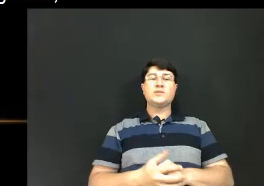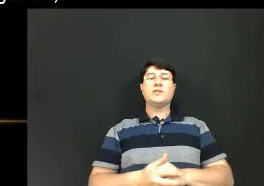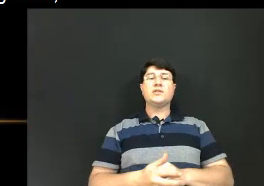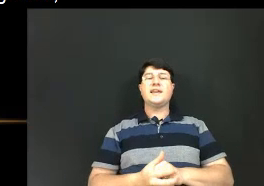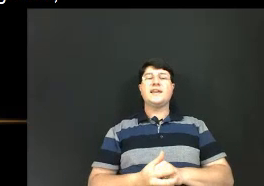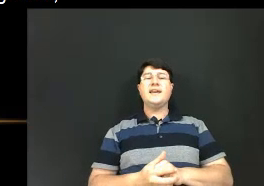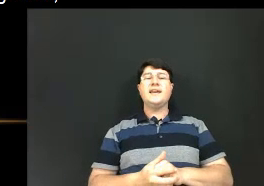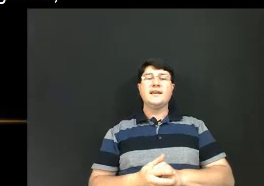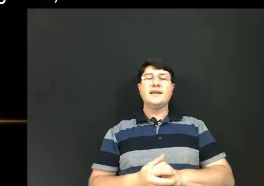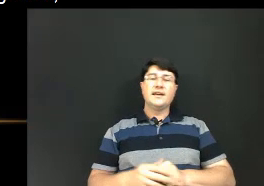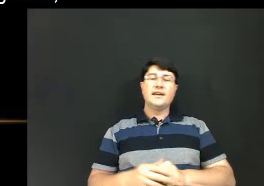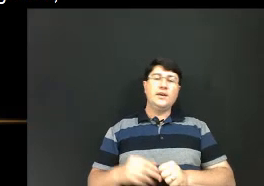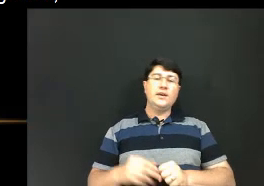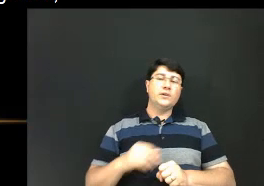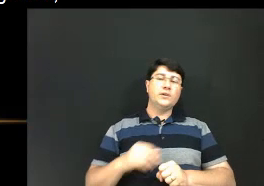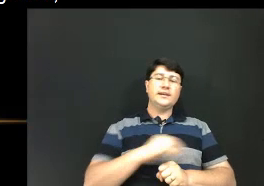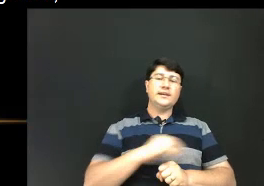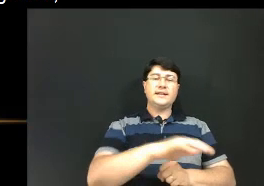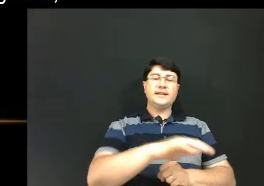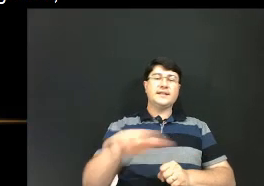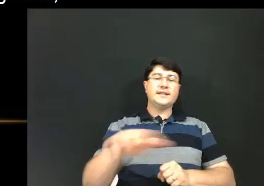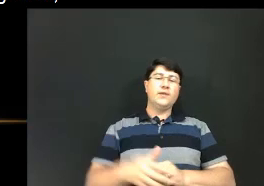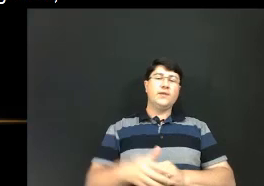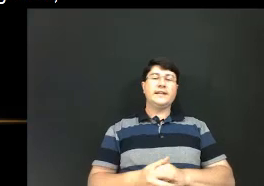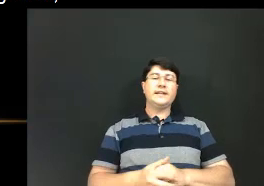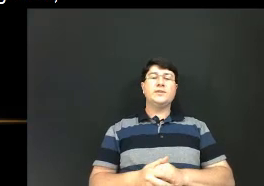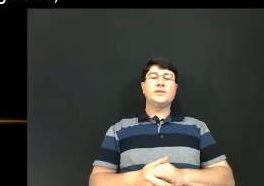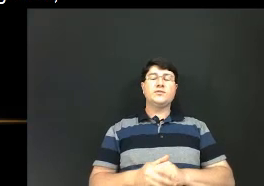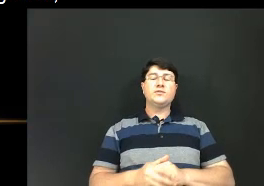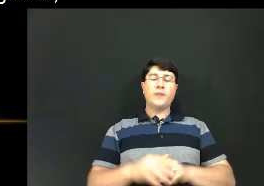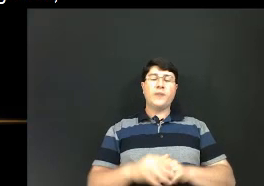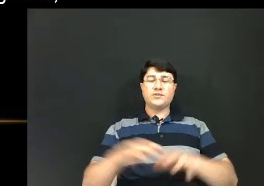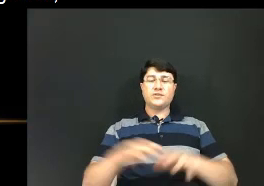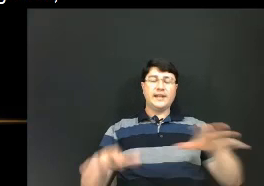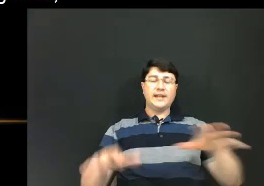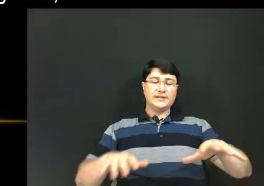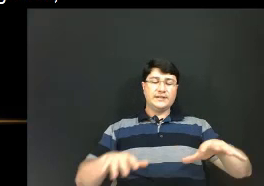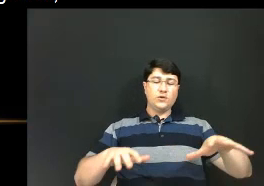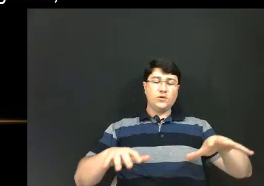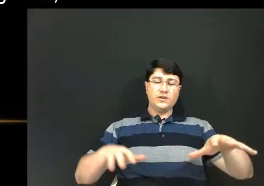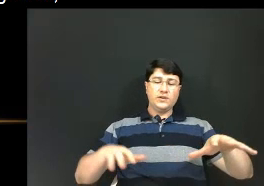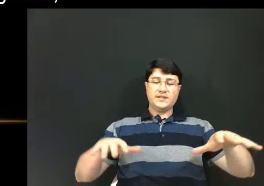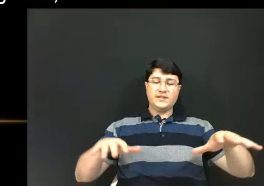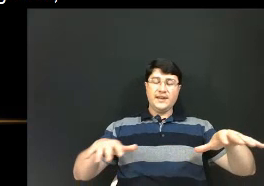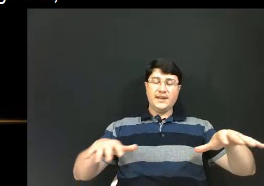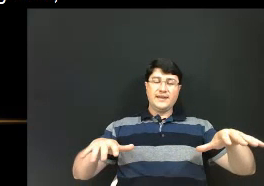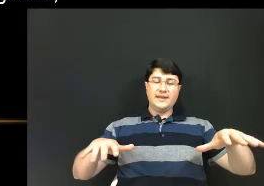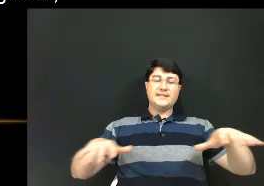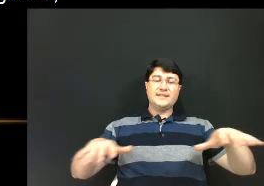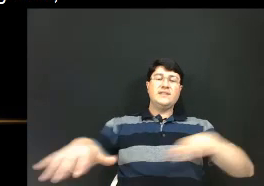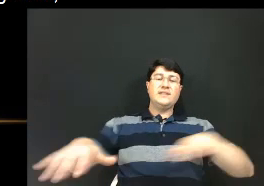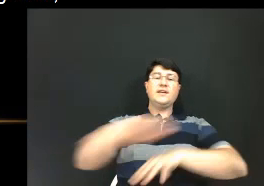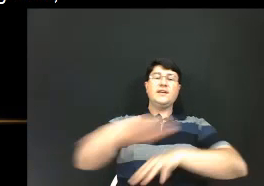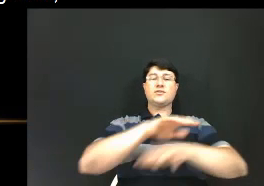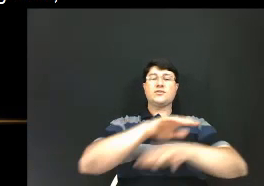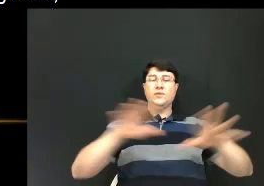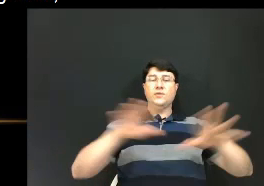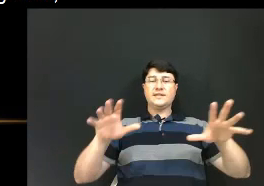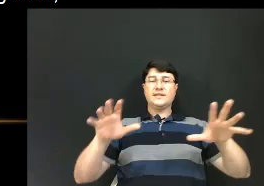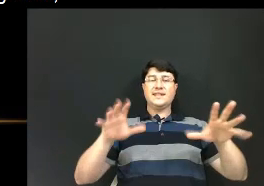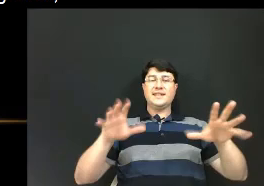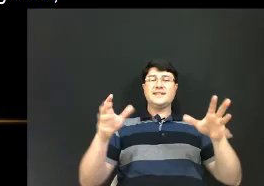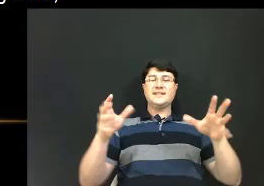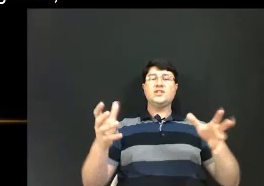a gente chama de OCR. E outra questão é a natureza do espaço, de como que você significa